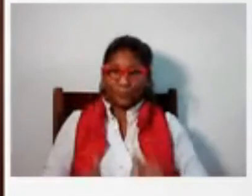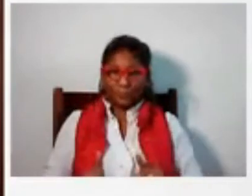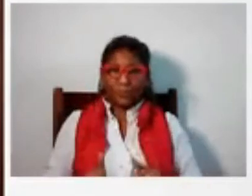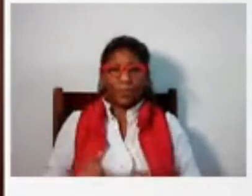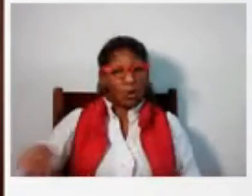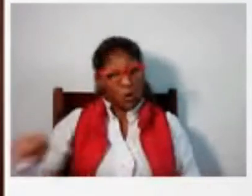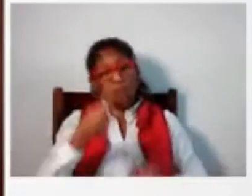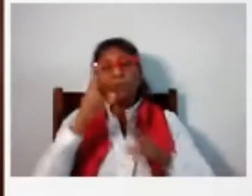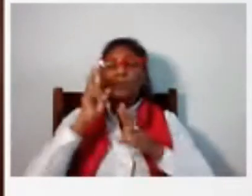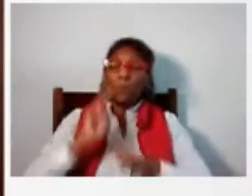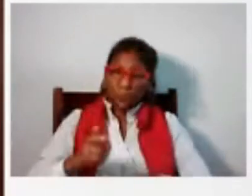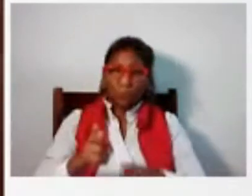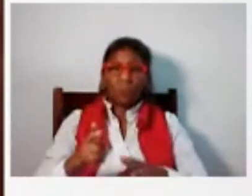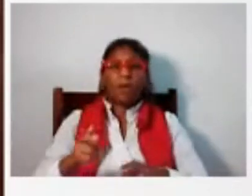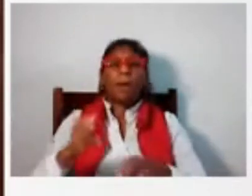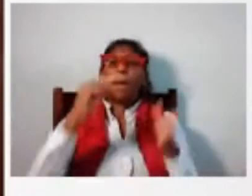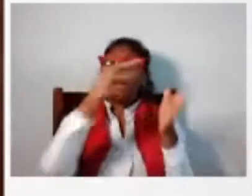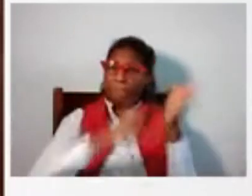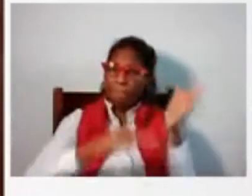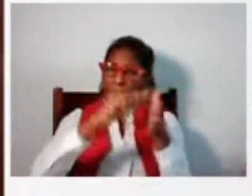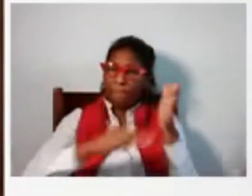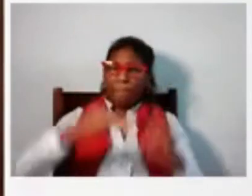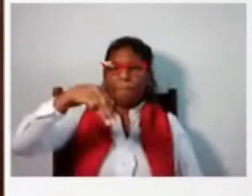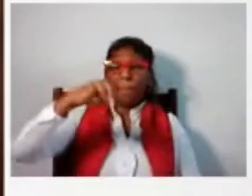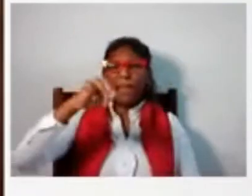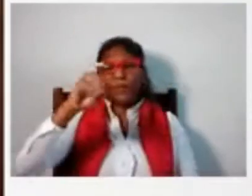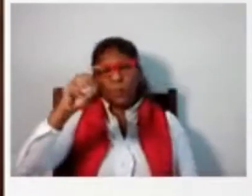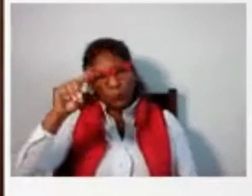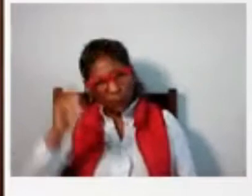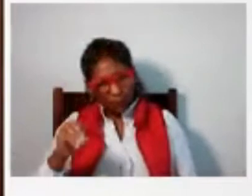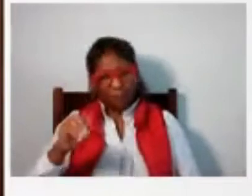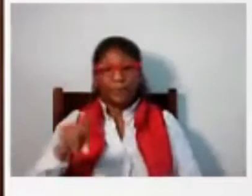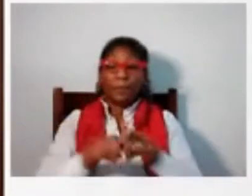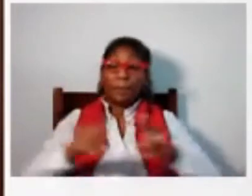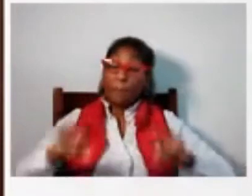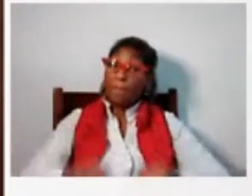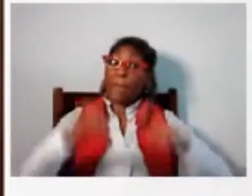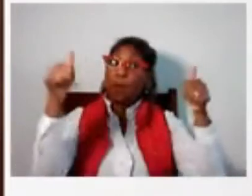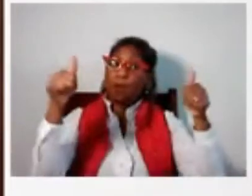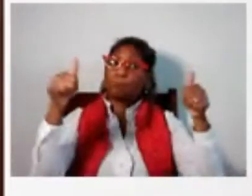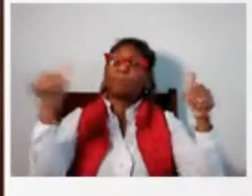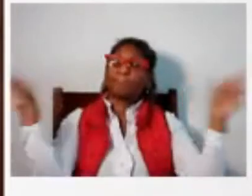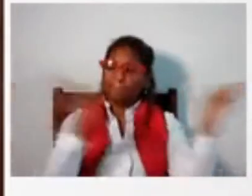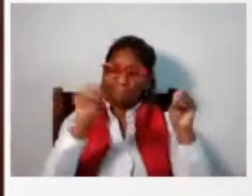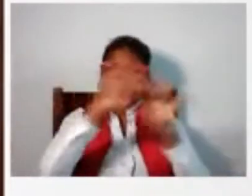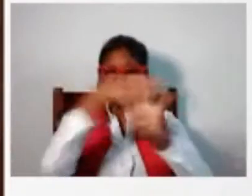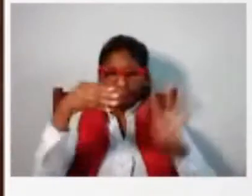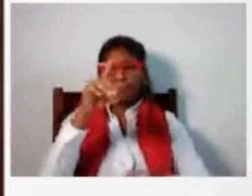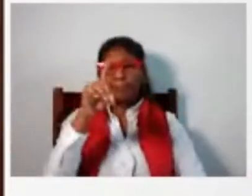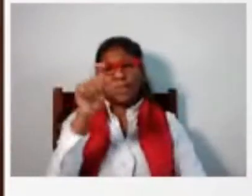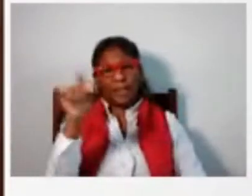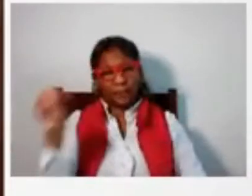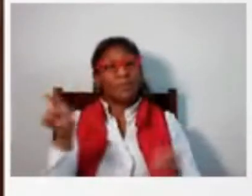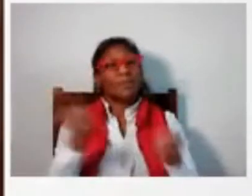continuar usando esse método, aprimorando, melhorando, mas com base em dados, nas evidências, na